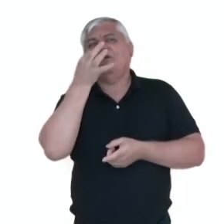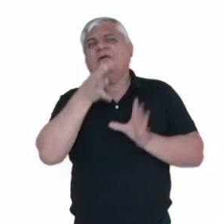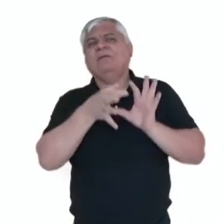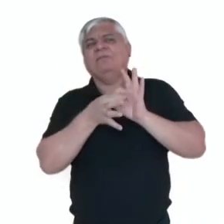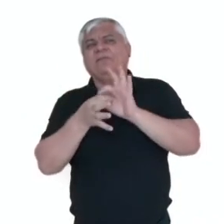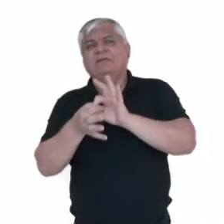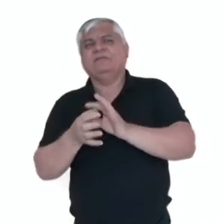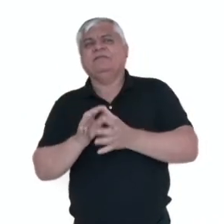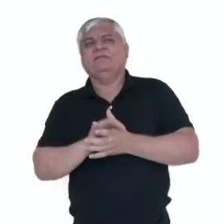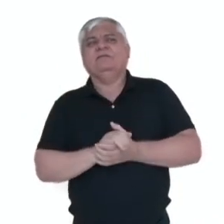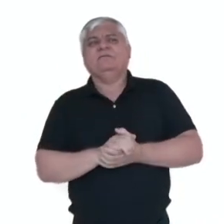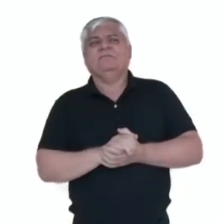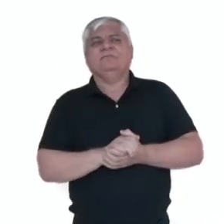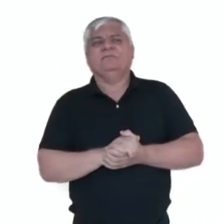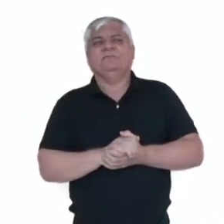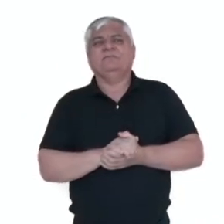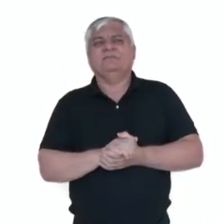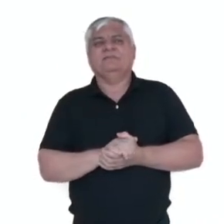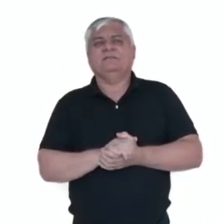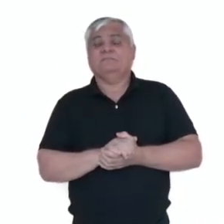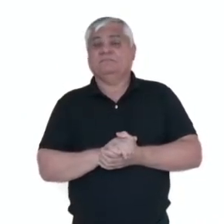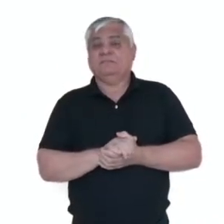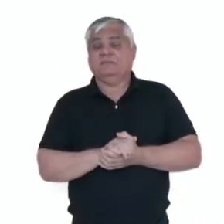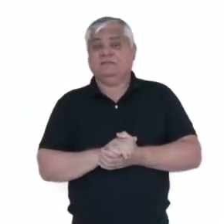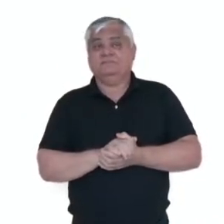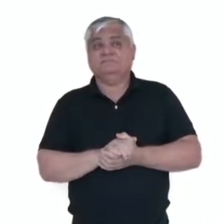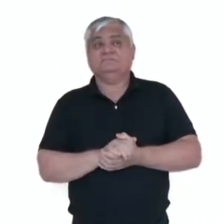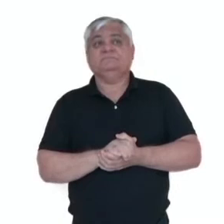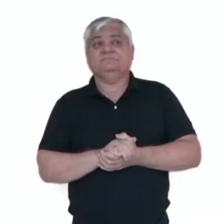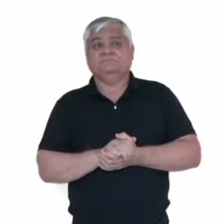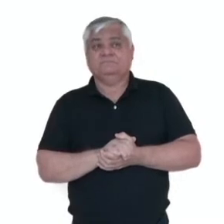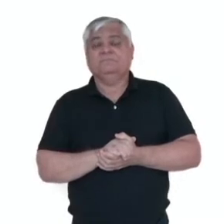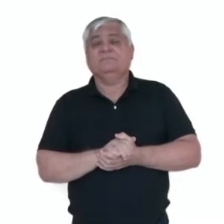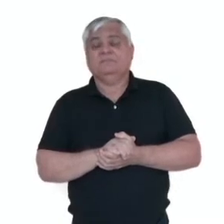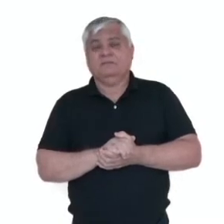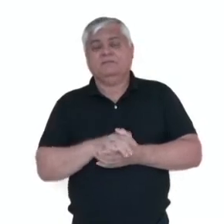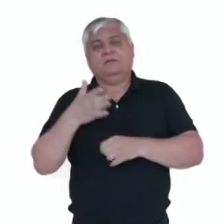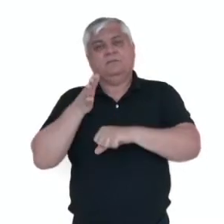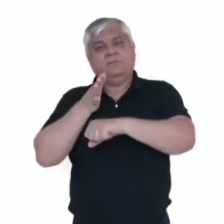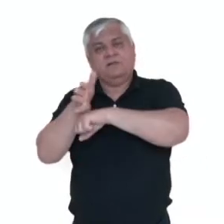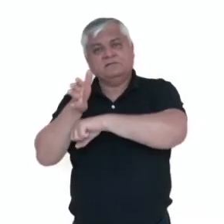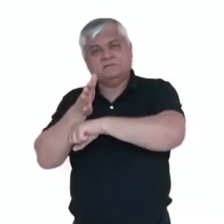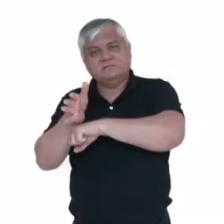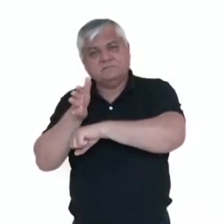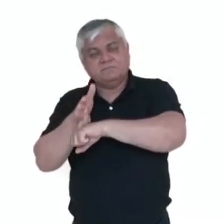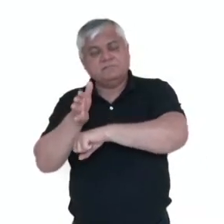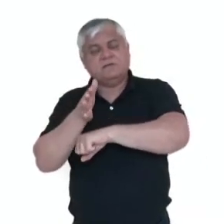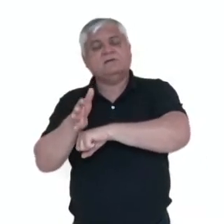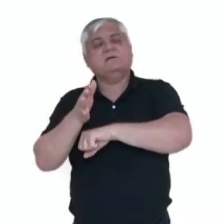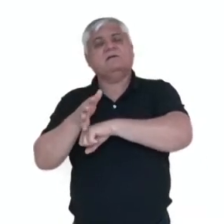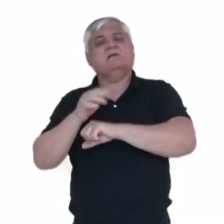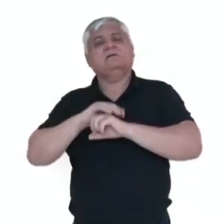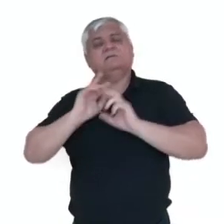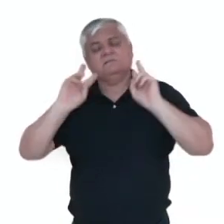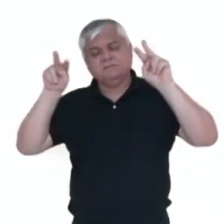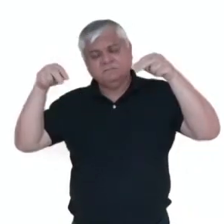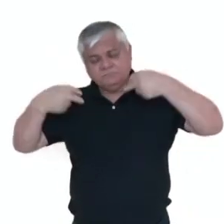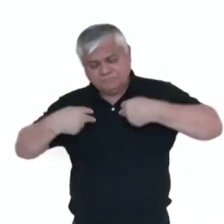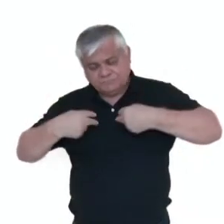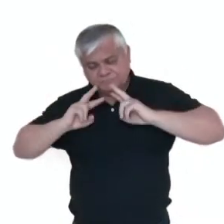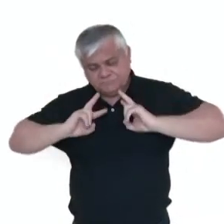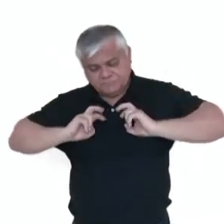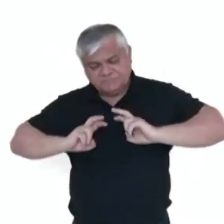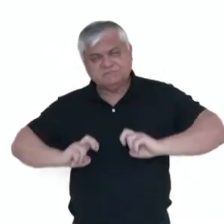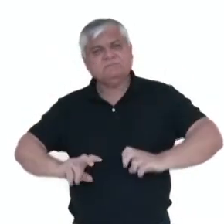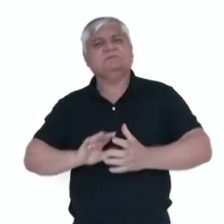carta aberta, ó, ele coloca assim: ao participar dos encontros, possamos olhar para nossas atitudes,